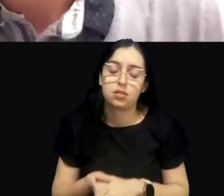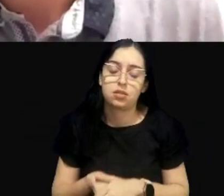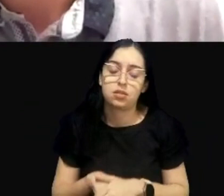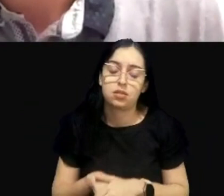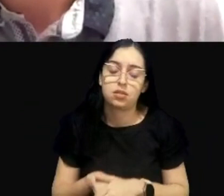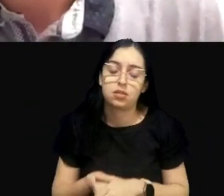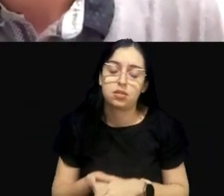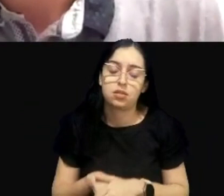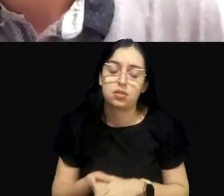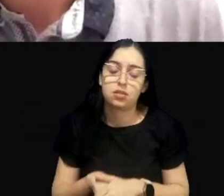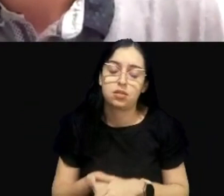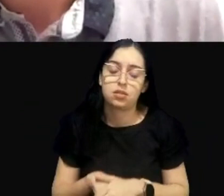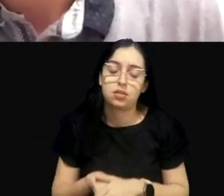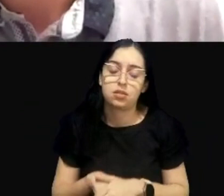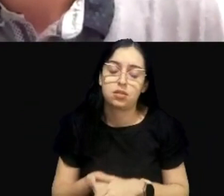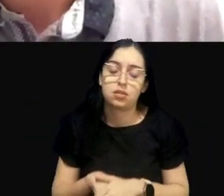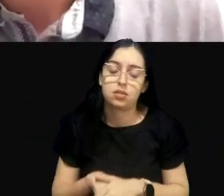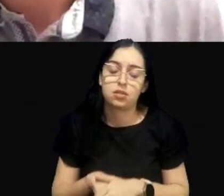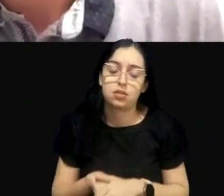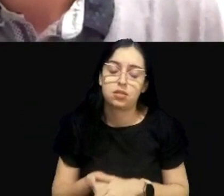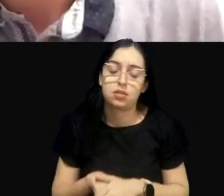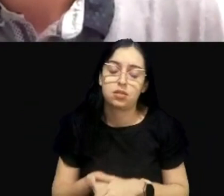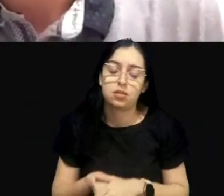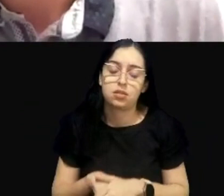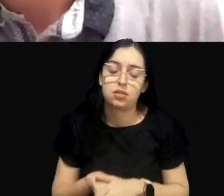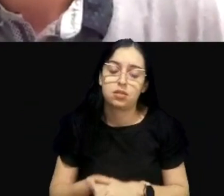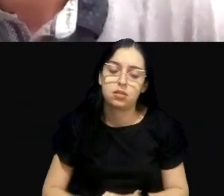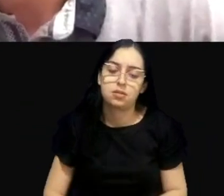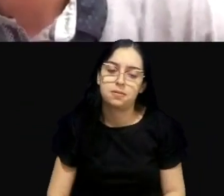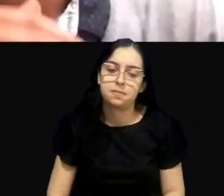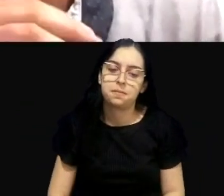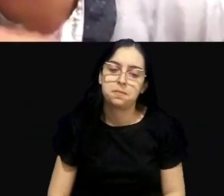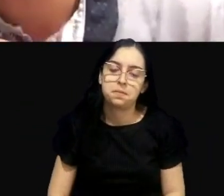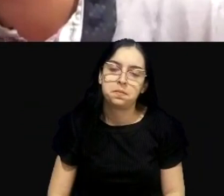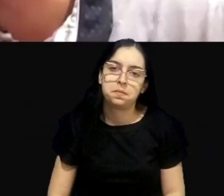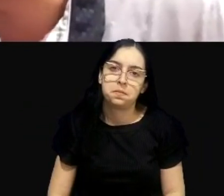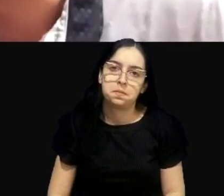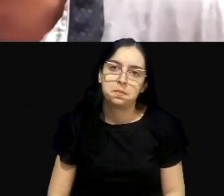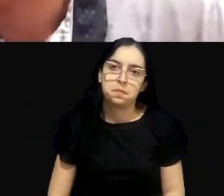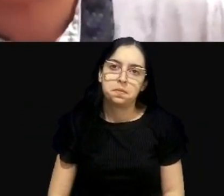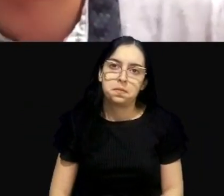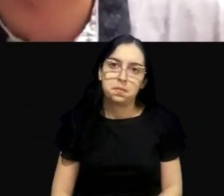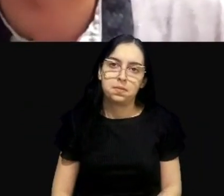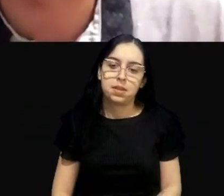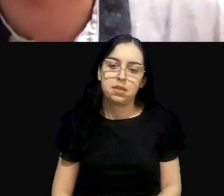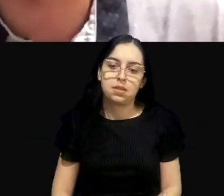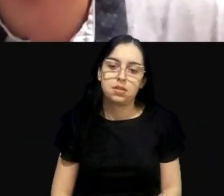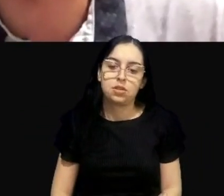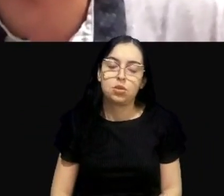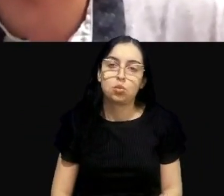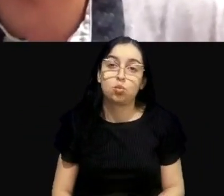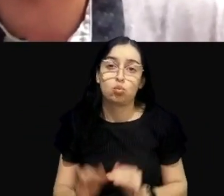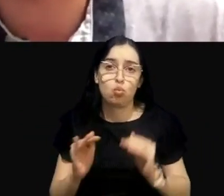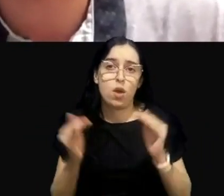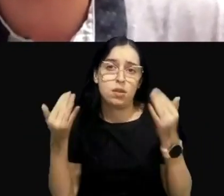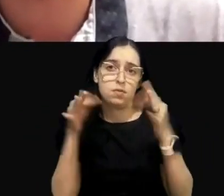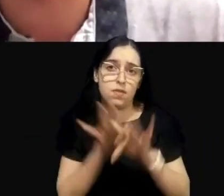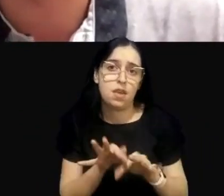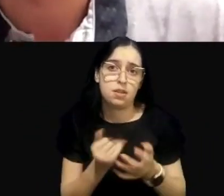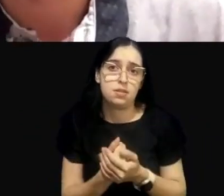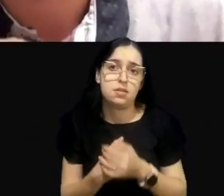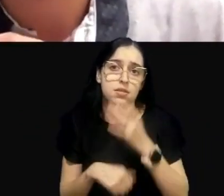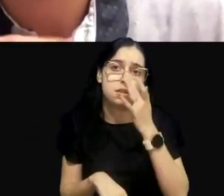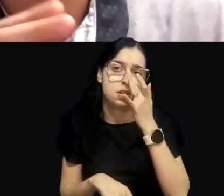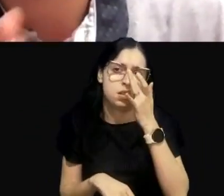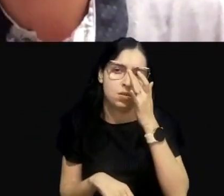em inglês. Na parte superior esquerda, a logo Elsevier. Então, já estou quase concluindo aqui a minha